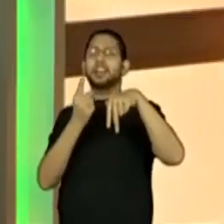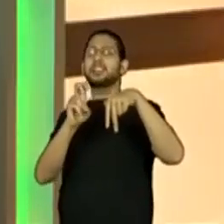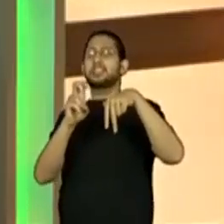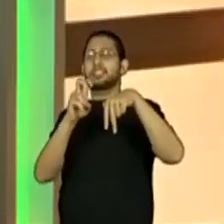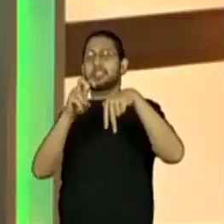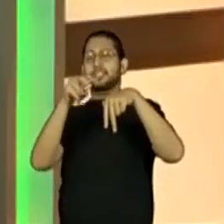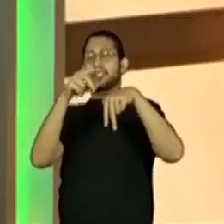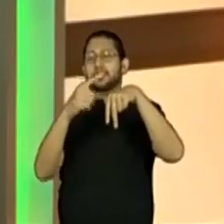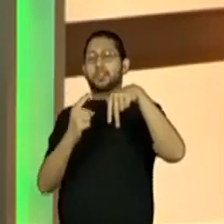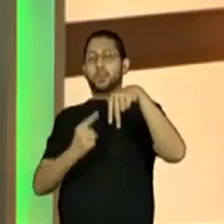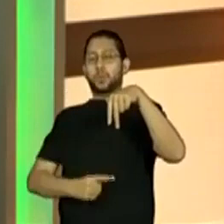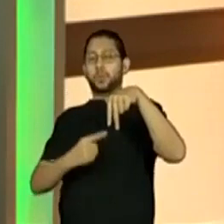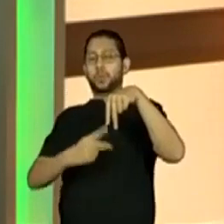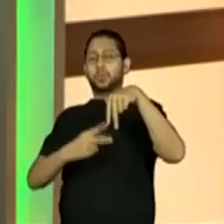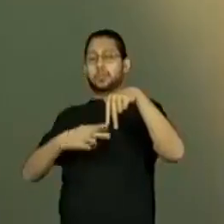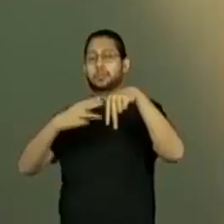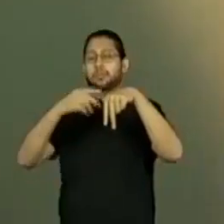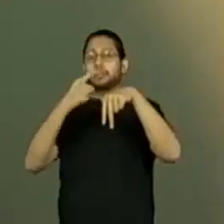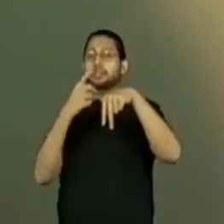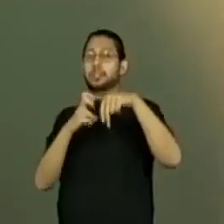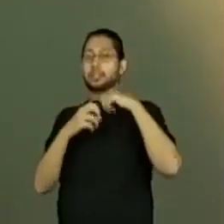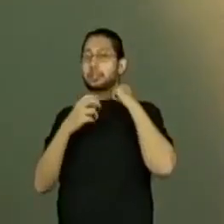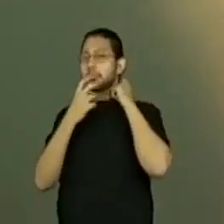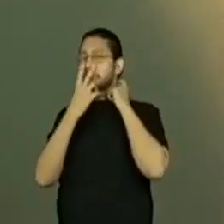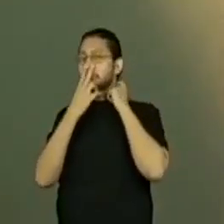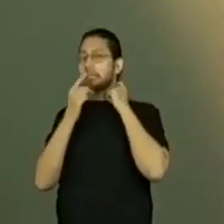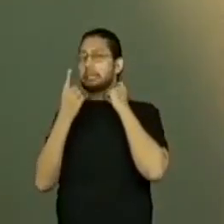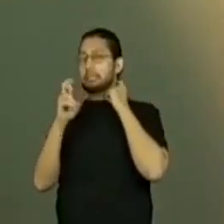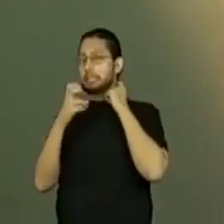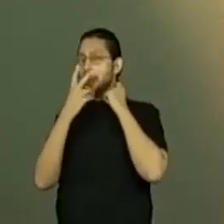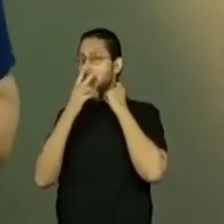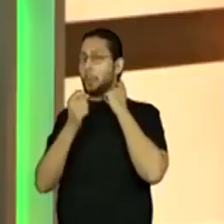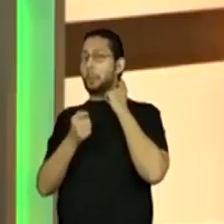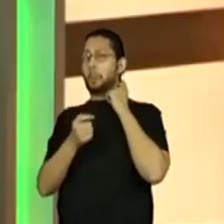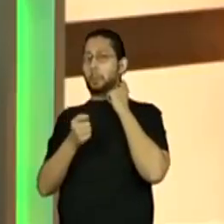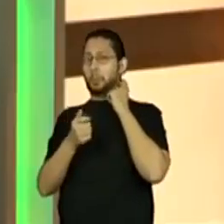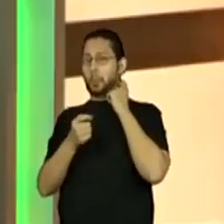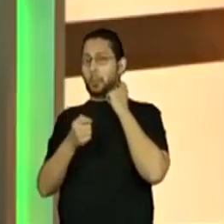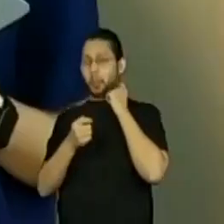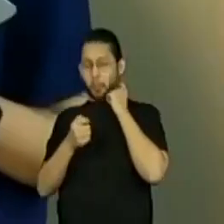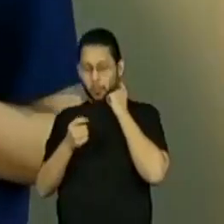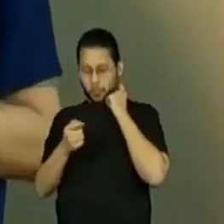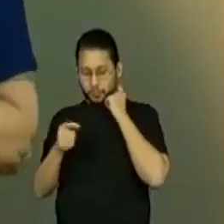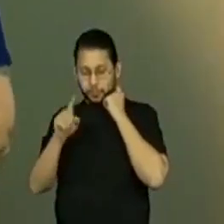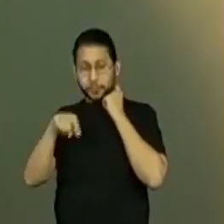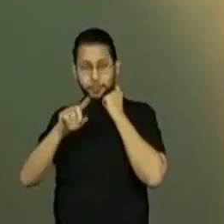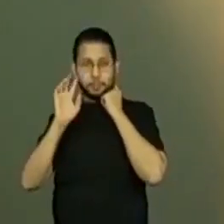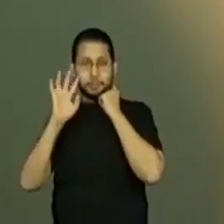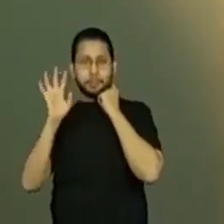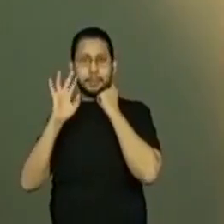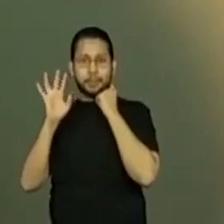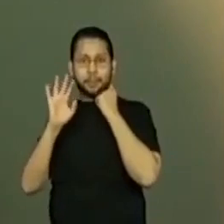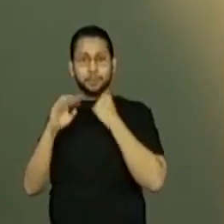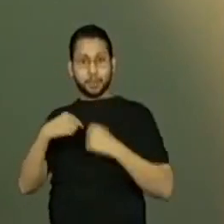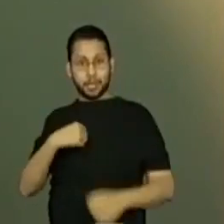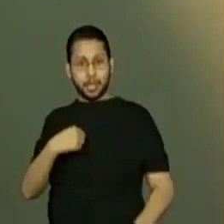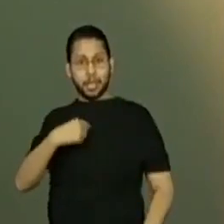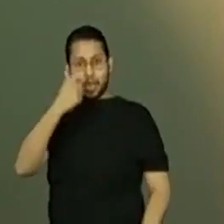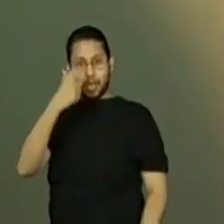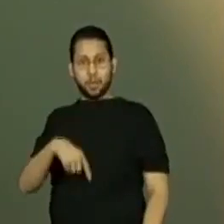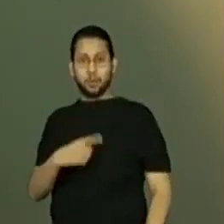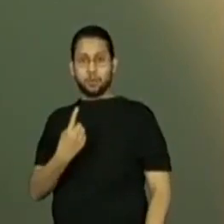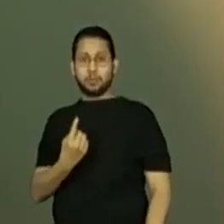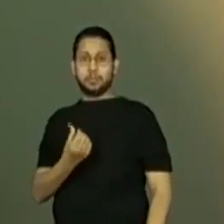Será? 15? Eu acho pouco. Pouco. Vamos pensar aqui. Eu tenho